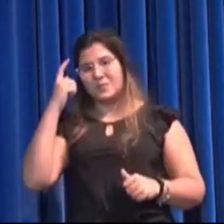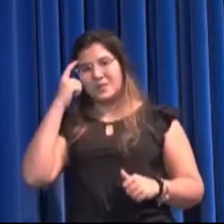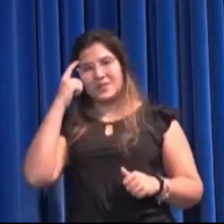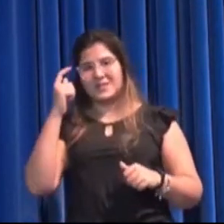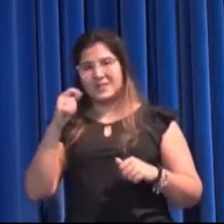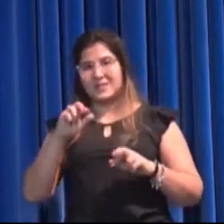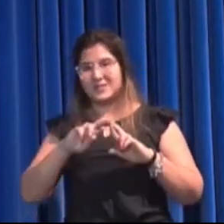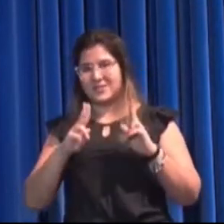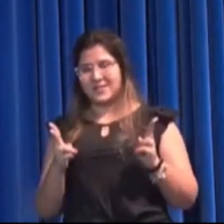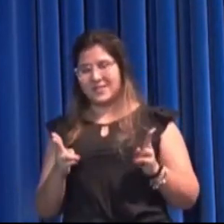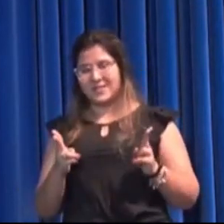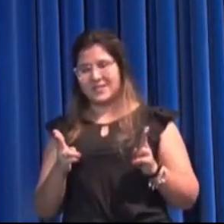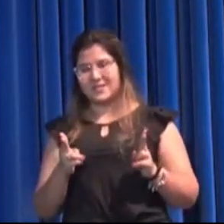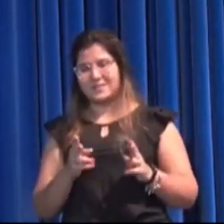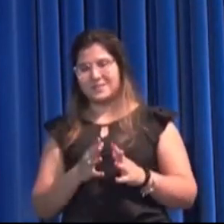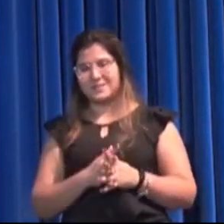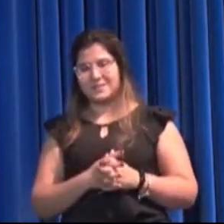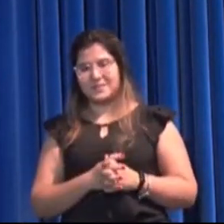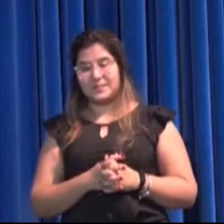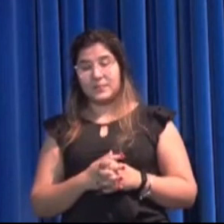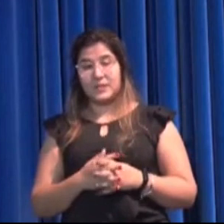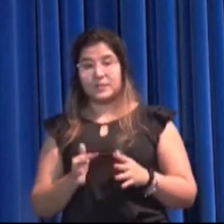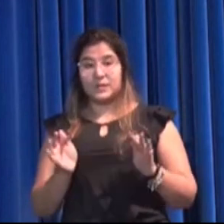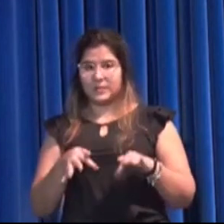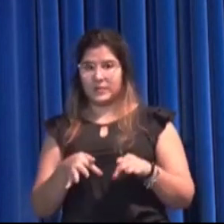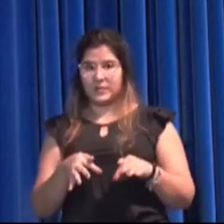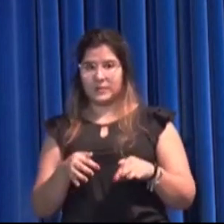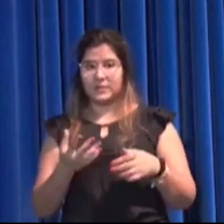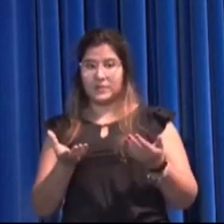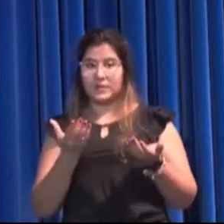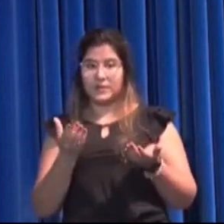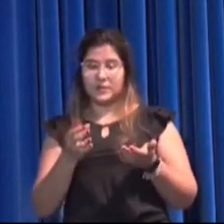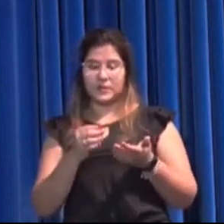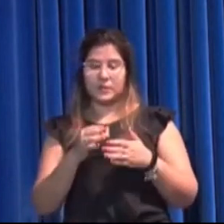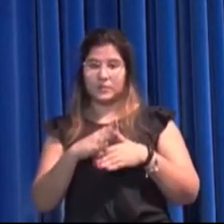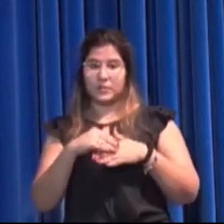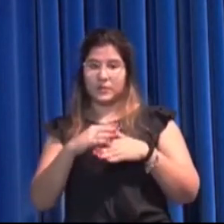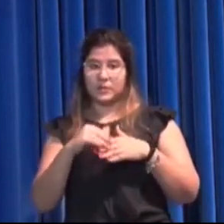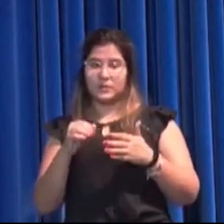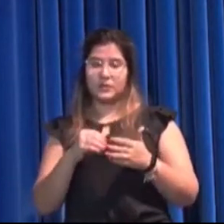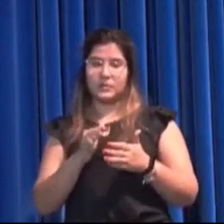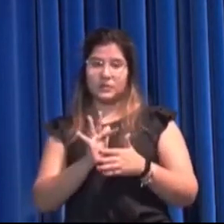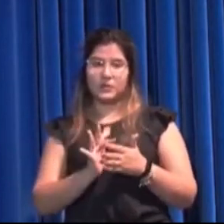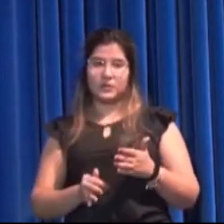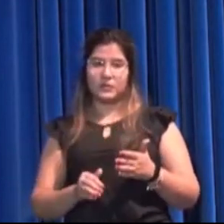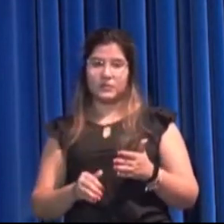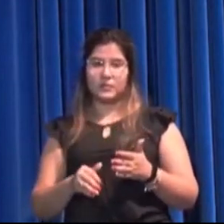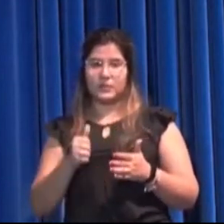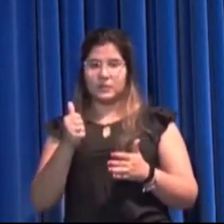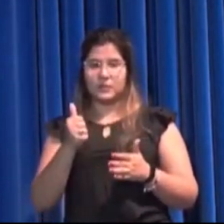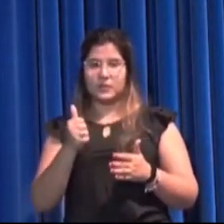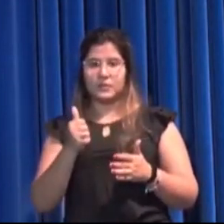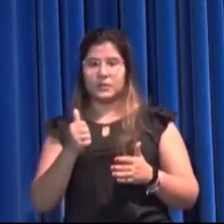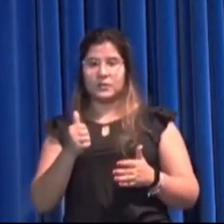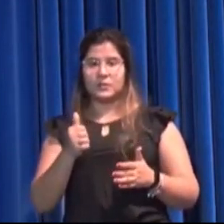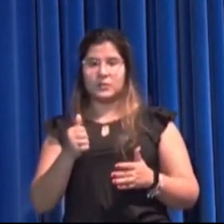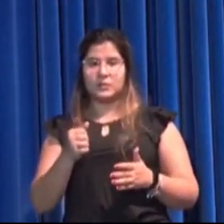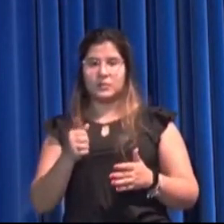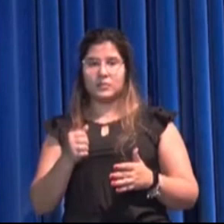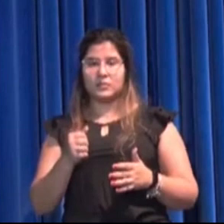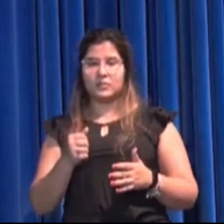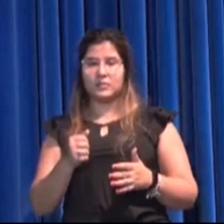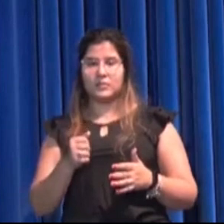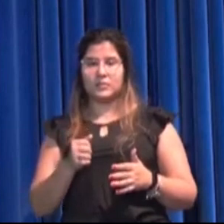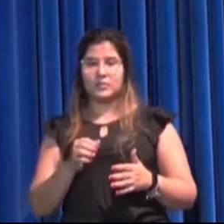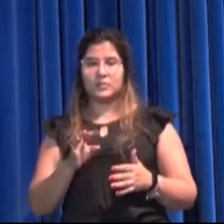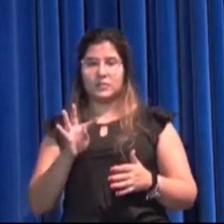diferente. Para encerrar, eu queria chamar um texto de 1 Tessalonicenses, capítulo 5,